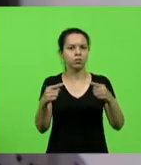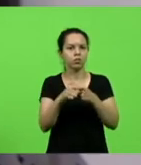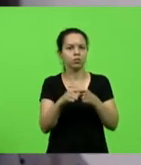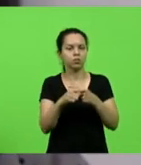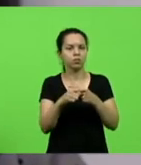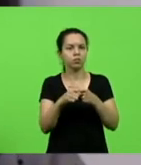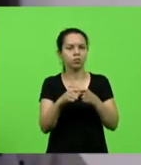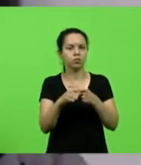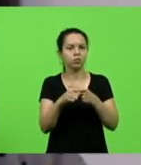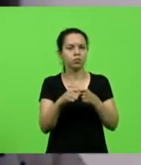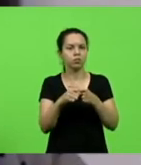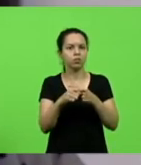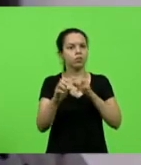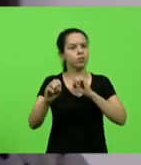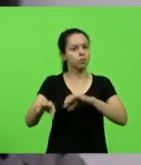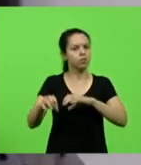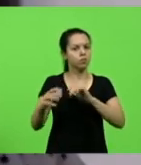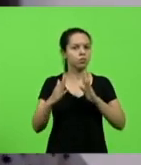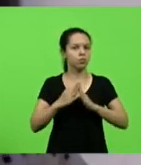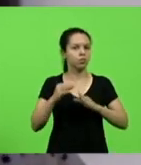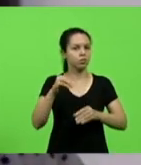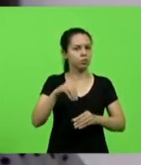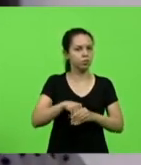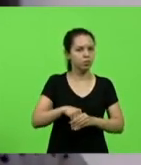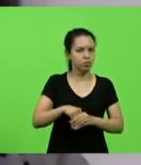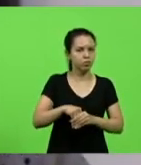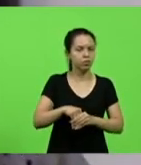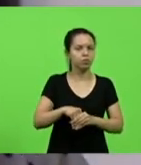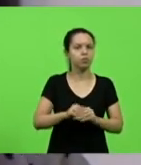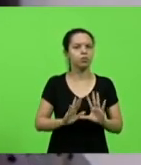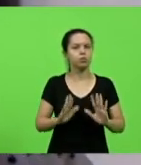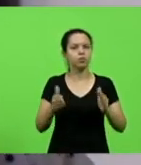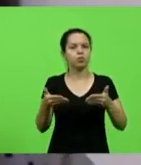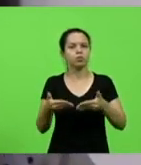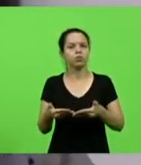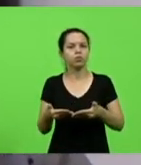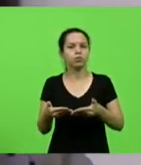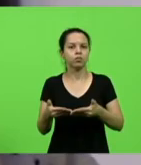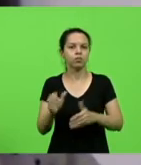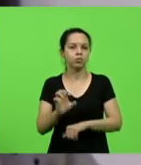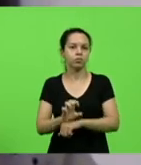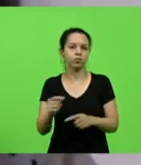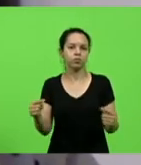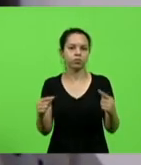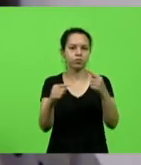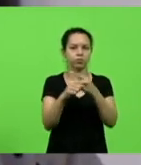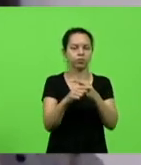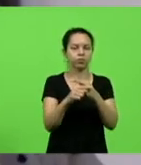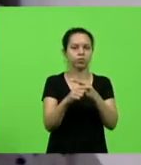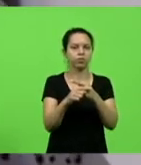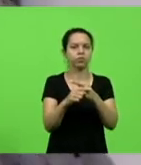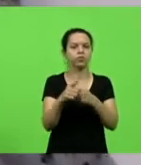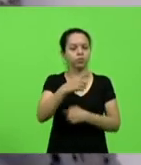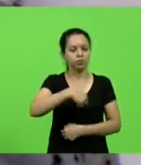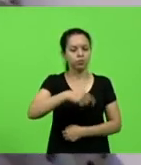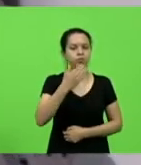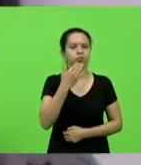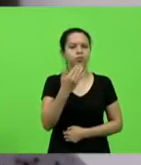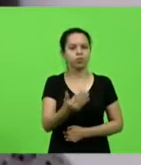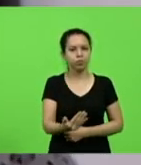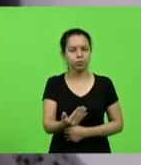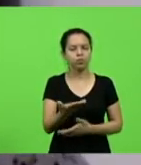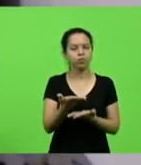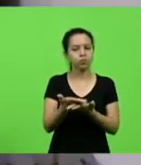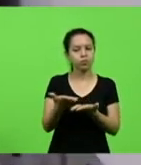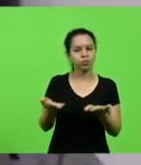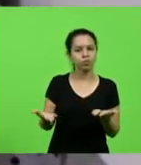à educação domiciliar. O Fórum Estadual é contrário. E nós solicitamos aos nossos